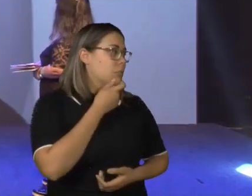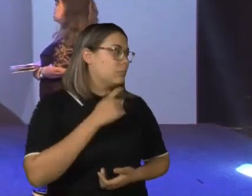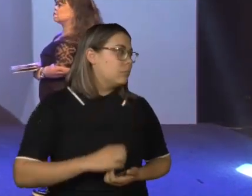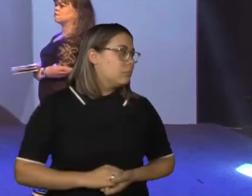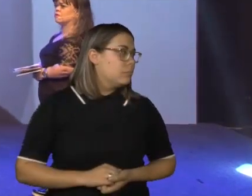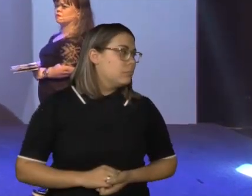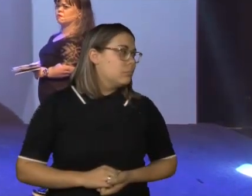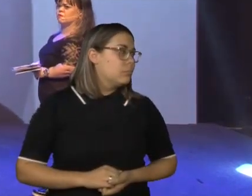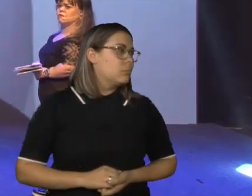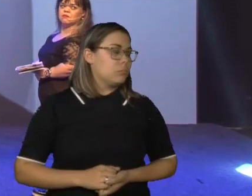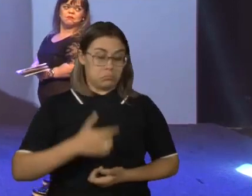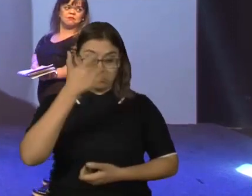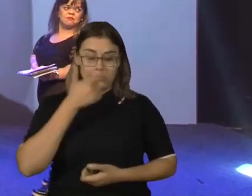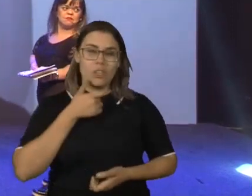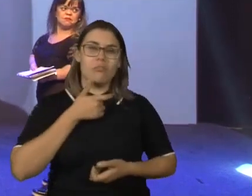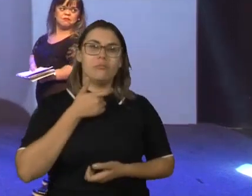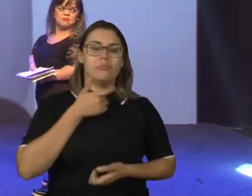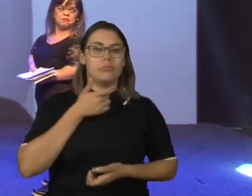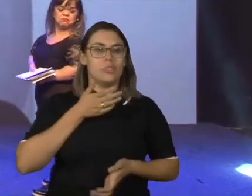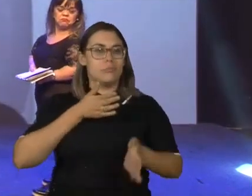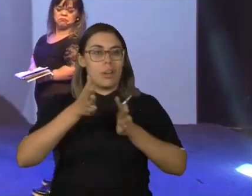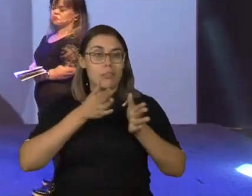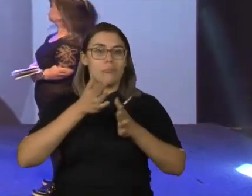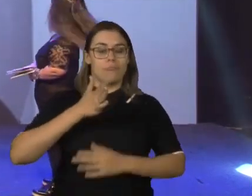interessante. Pude interagir com os meus colegas.